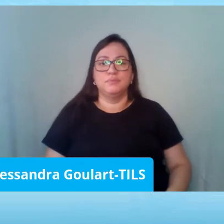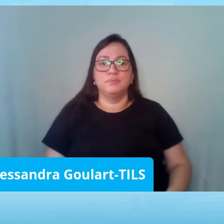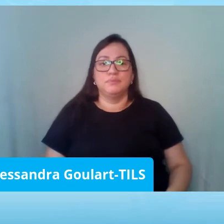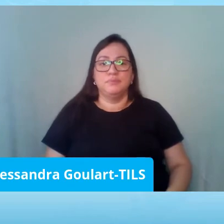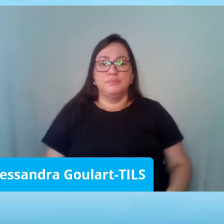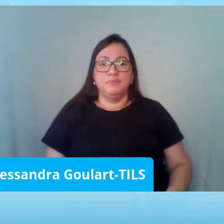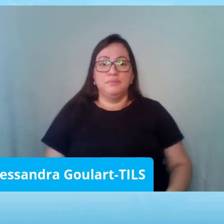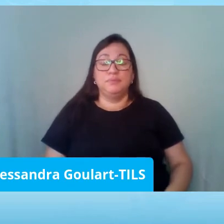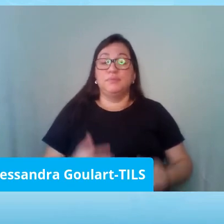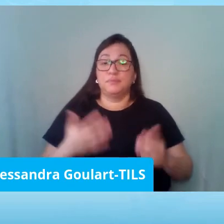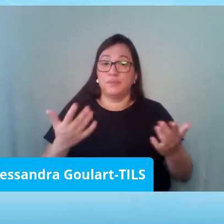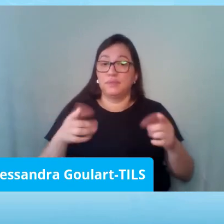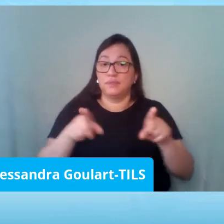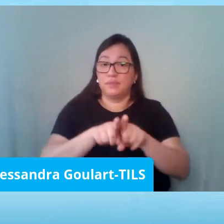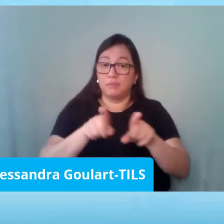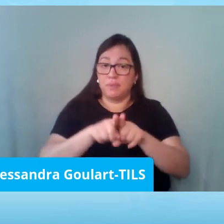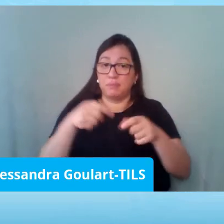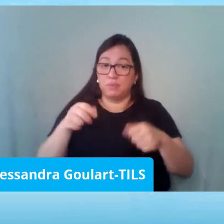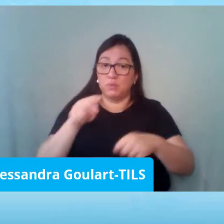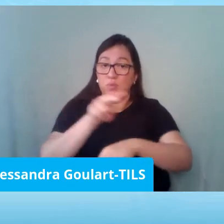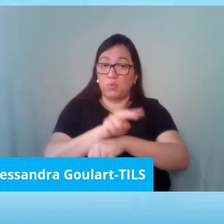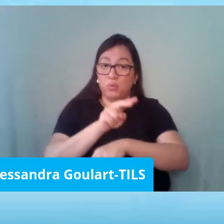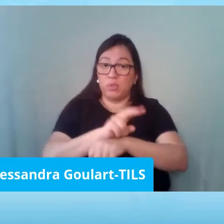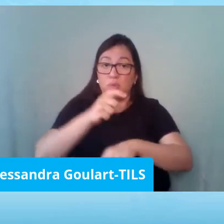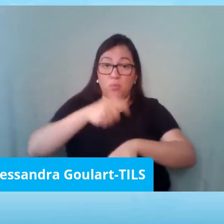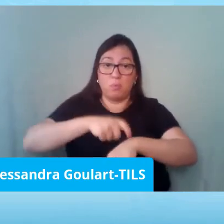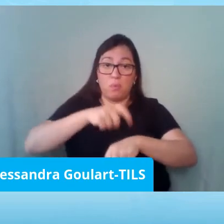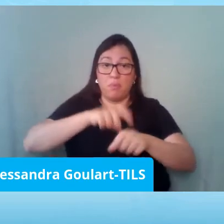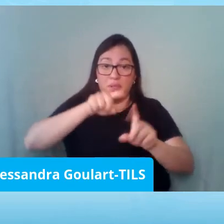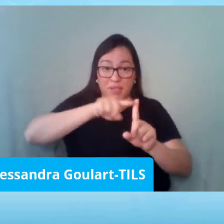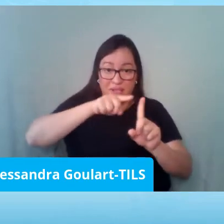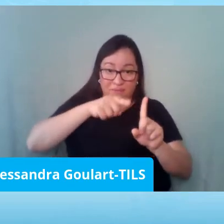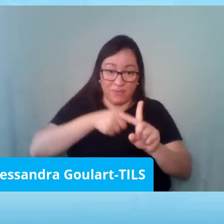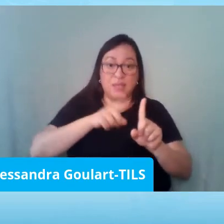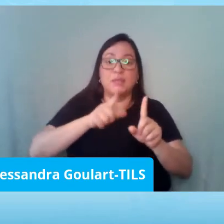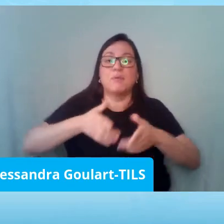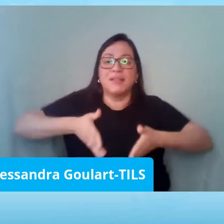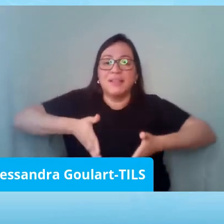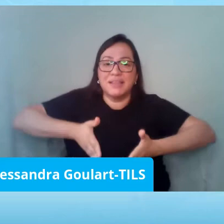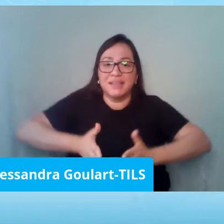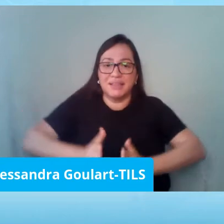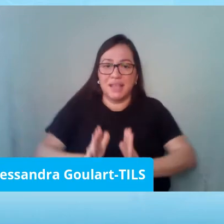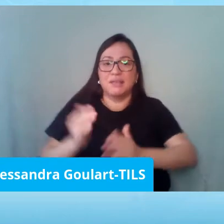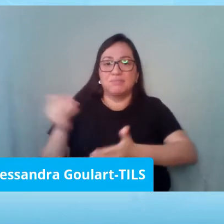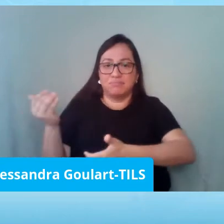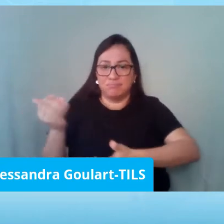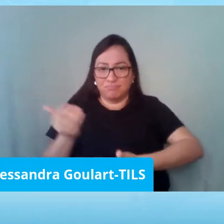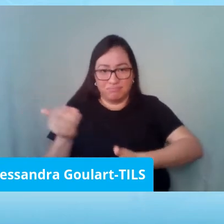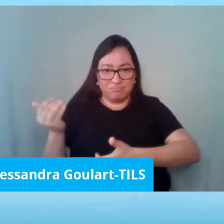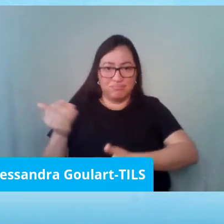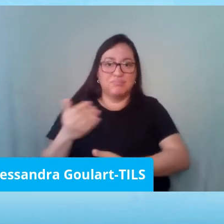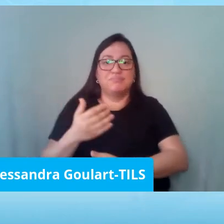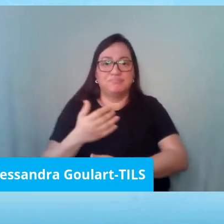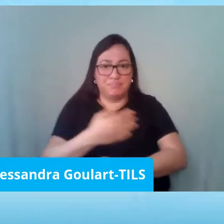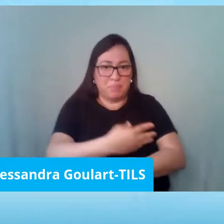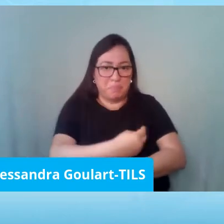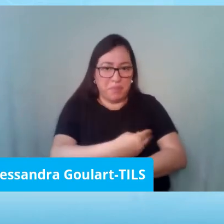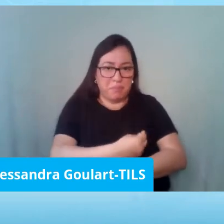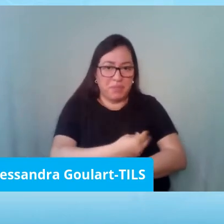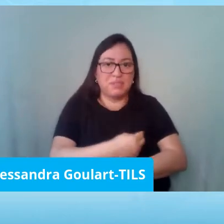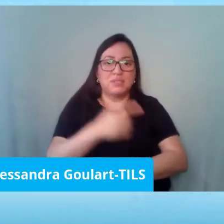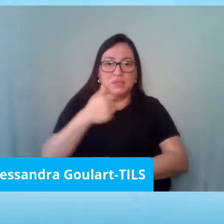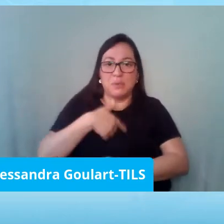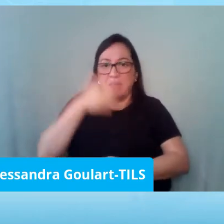depois, né, do nascimento. Muitas vezes a gente terminou a gestação, a gente, né, terminou o nosso trabalho, não é verdade. A gente tem o período